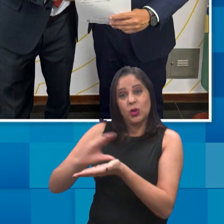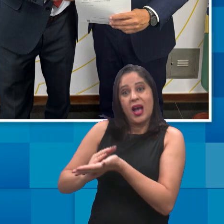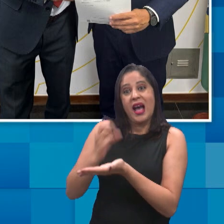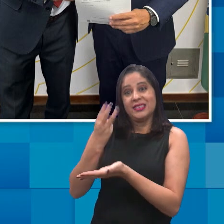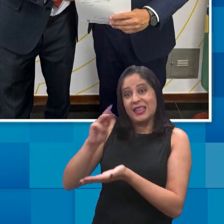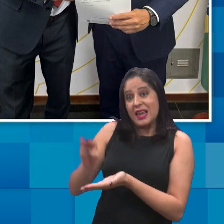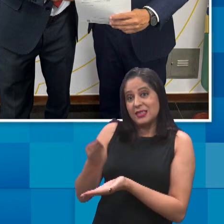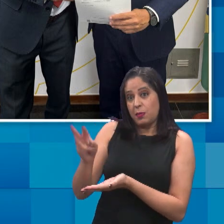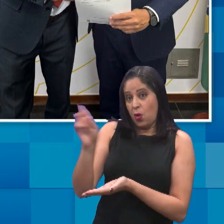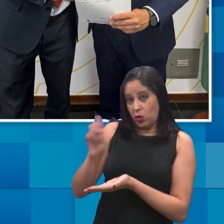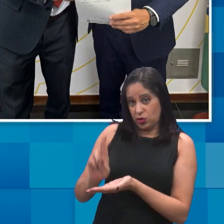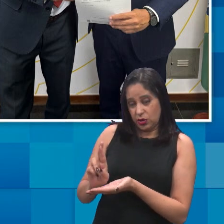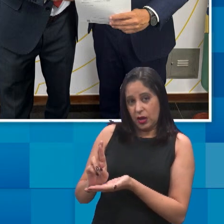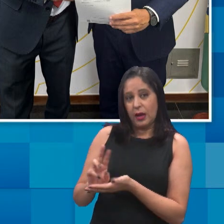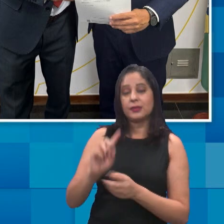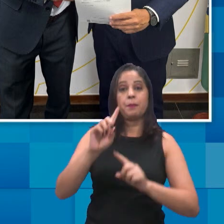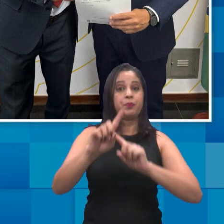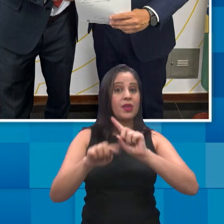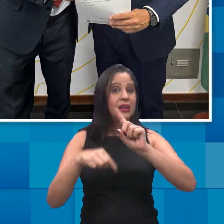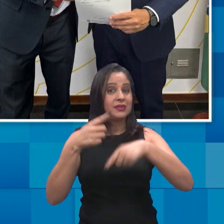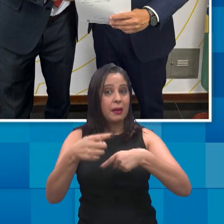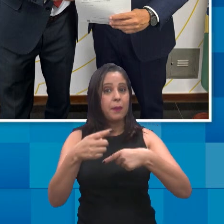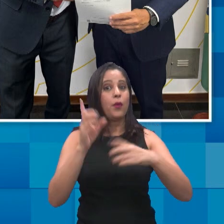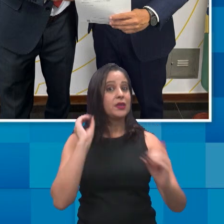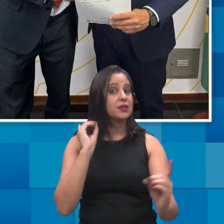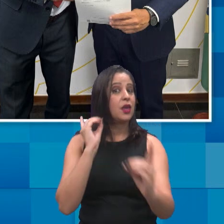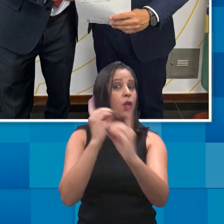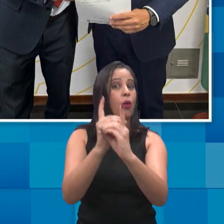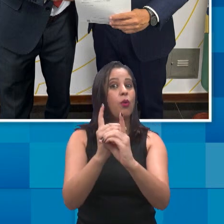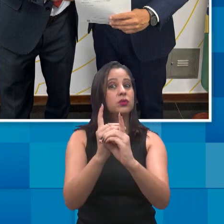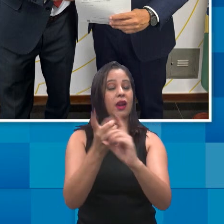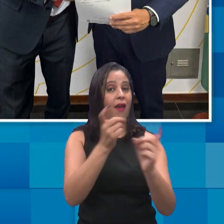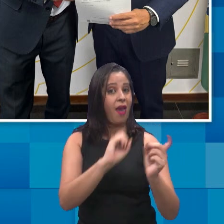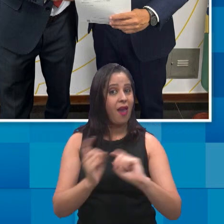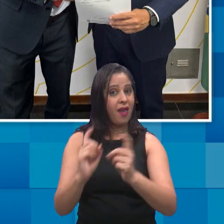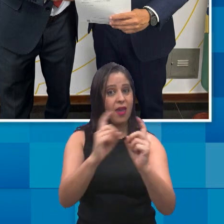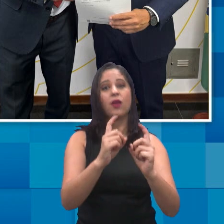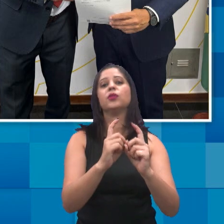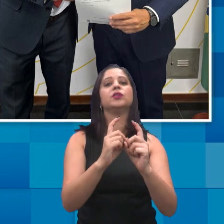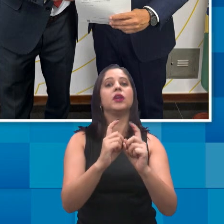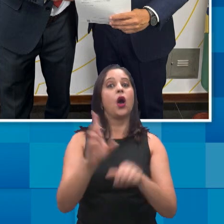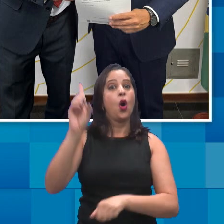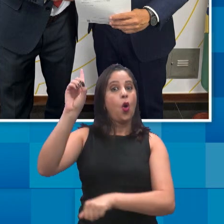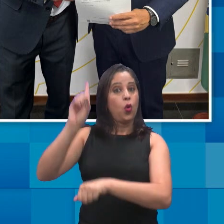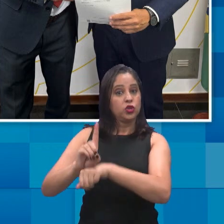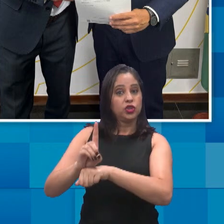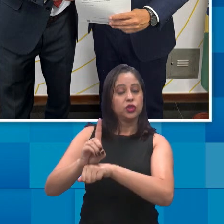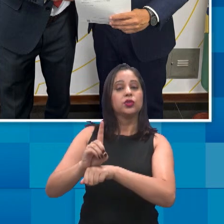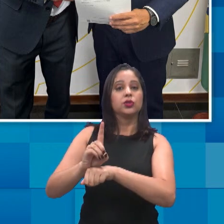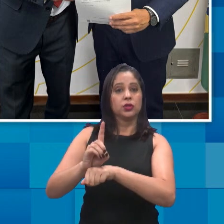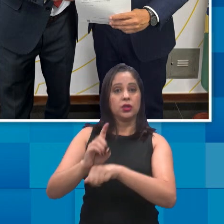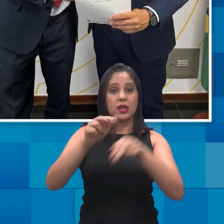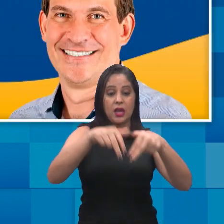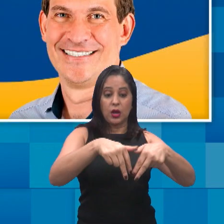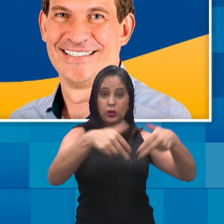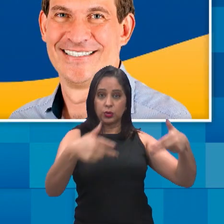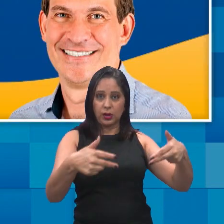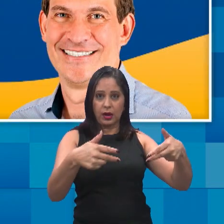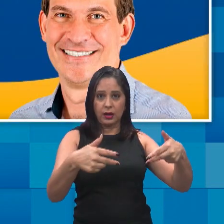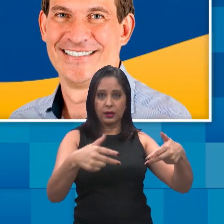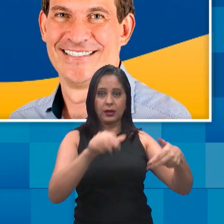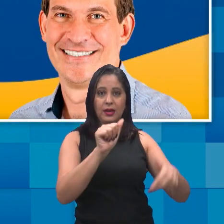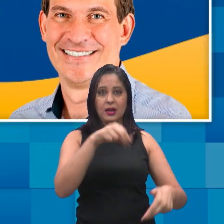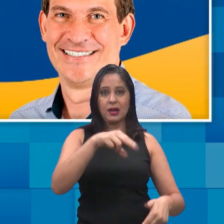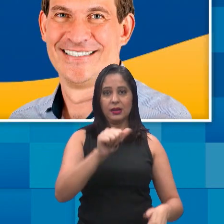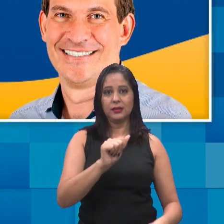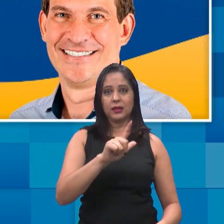nossa cidade. Depois, o encontro com a diretoria do GAC, na representação da Ana Luísa Darós, né,